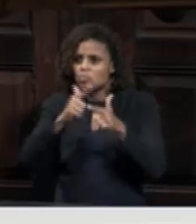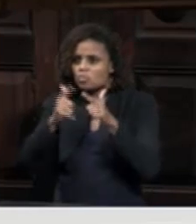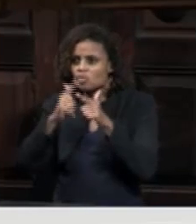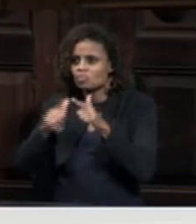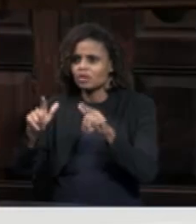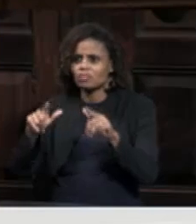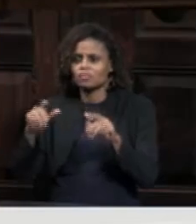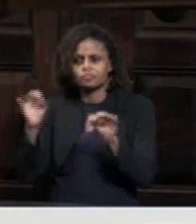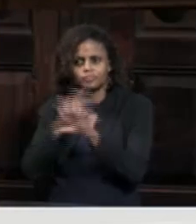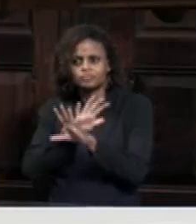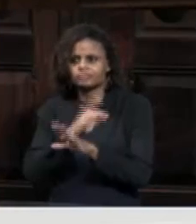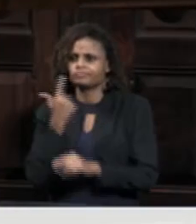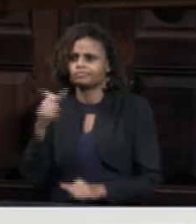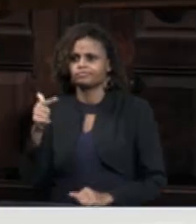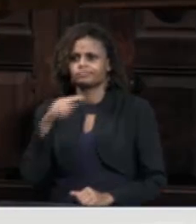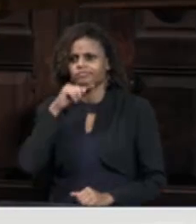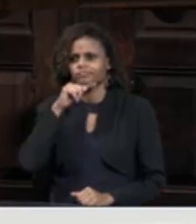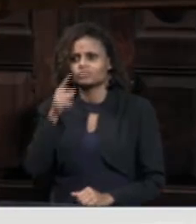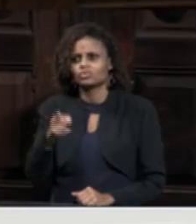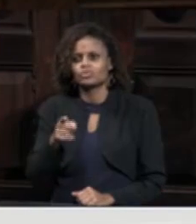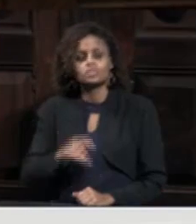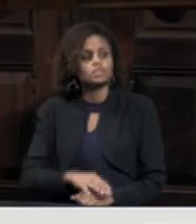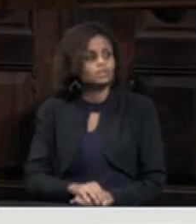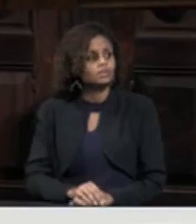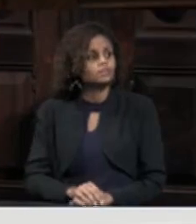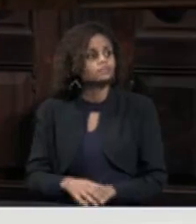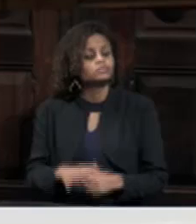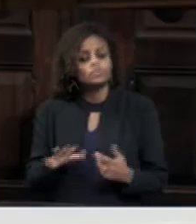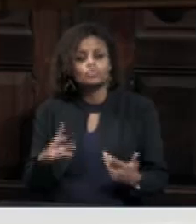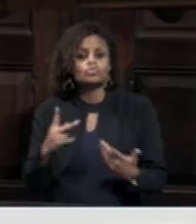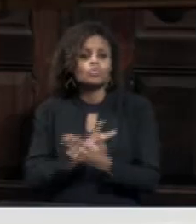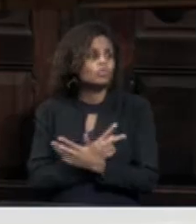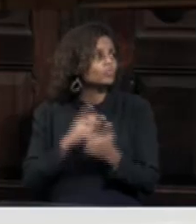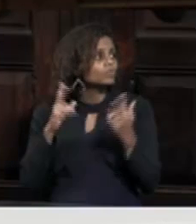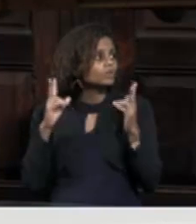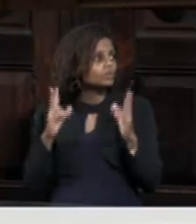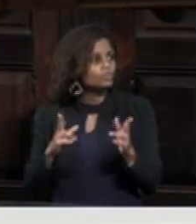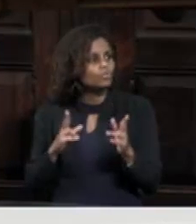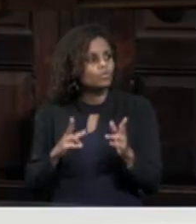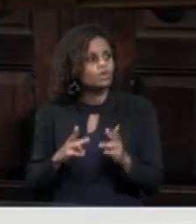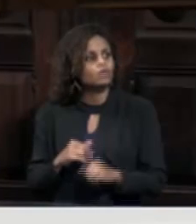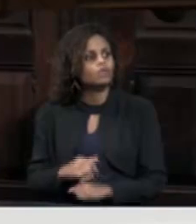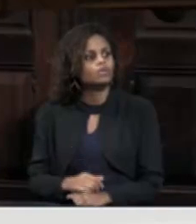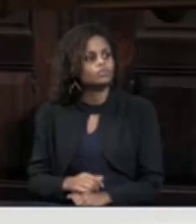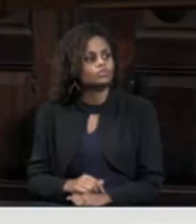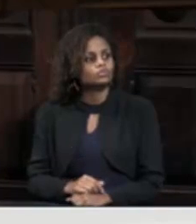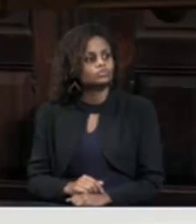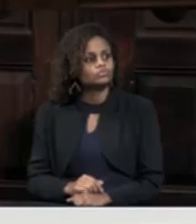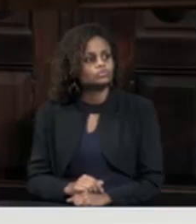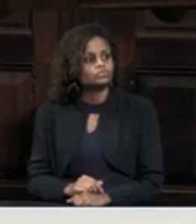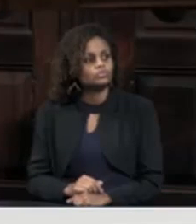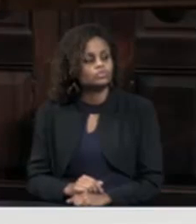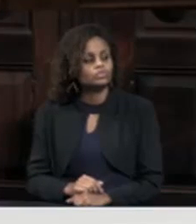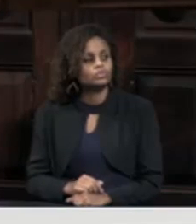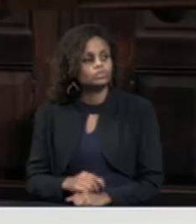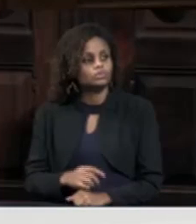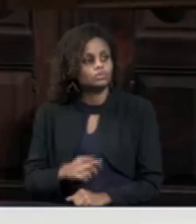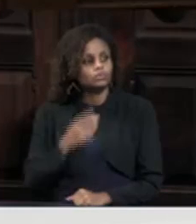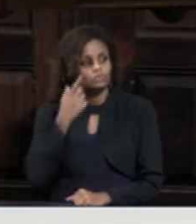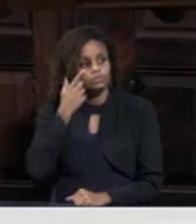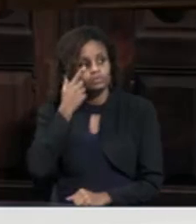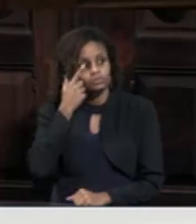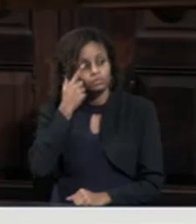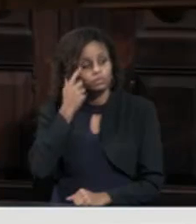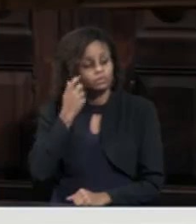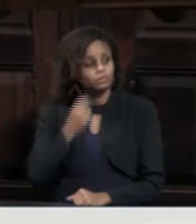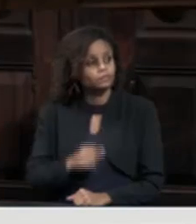da União, o mesmo ocorre de forma mais agravada ainda,